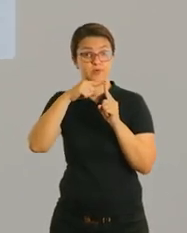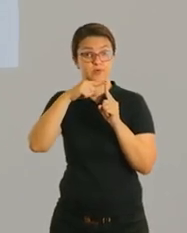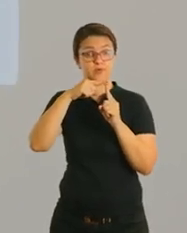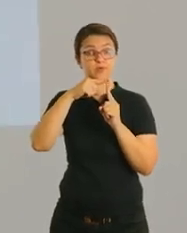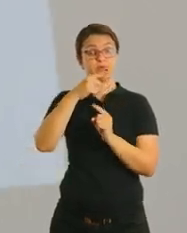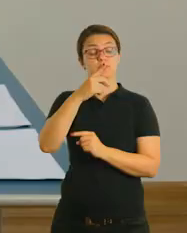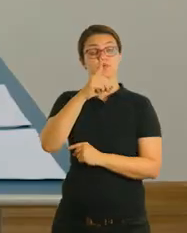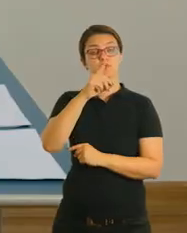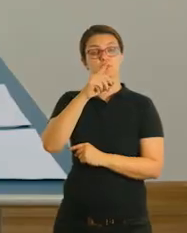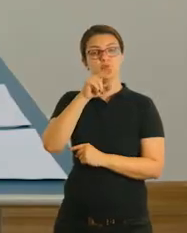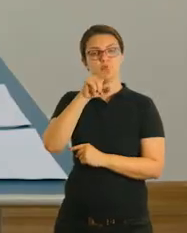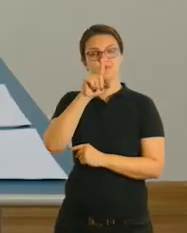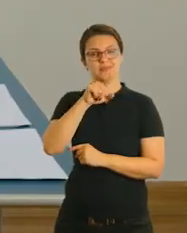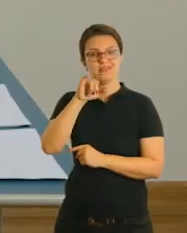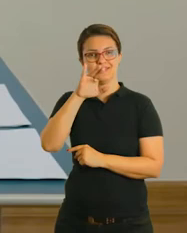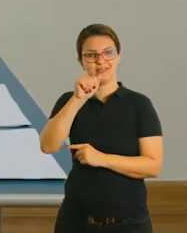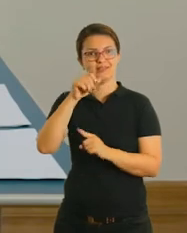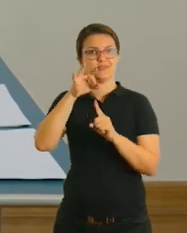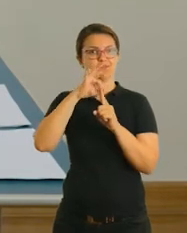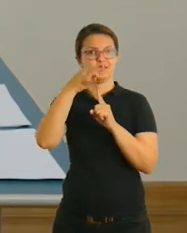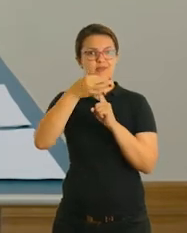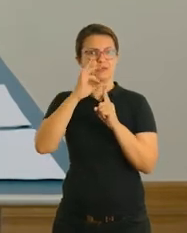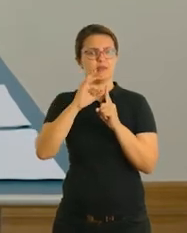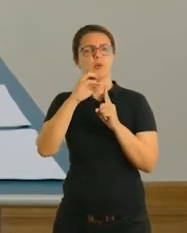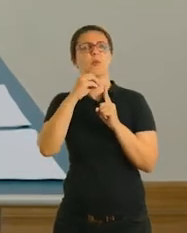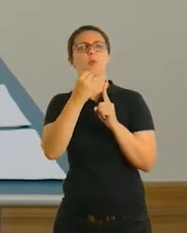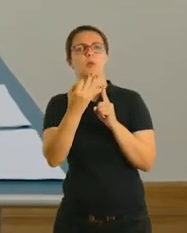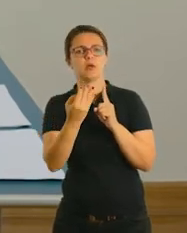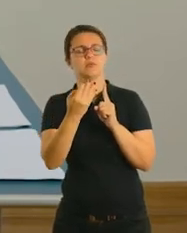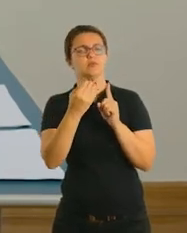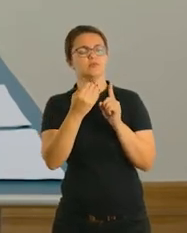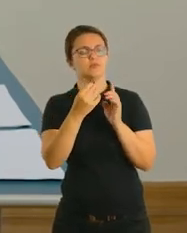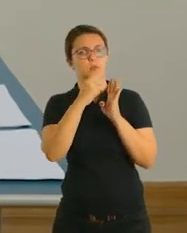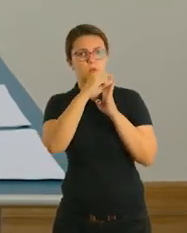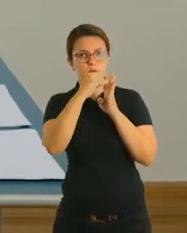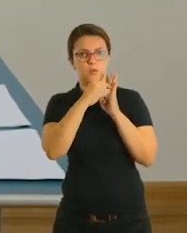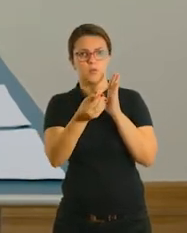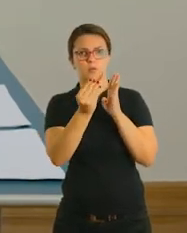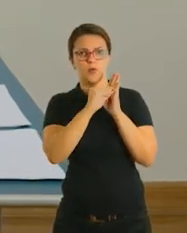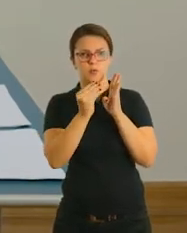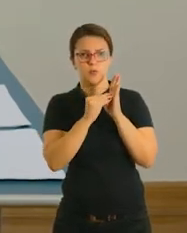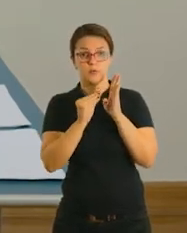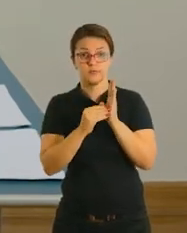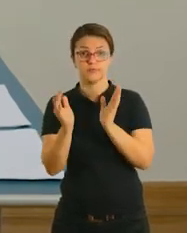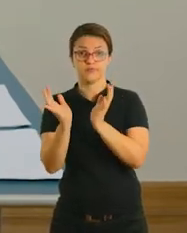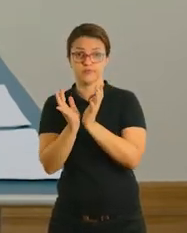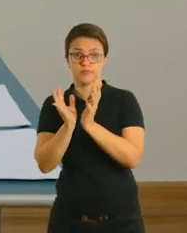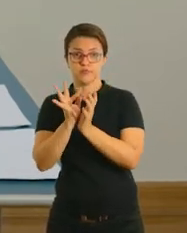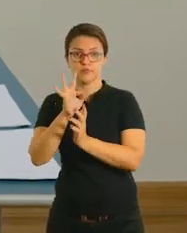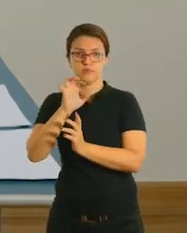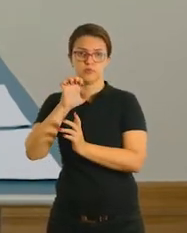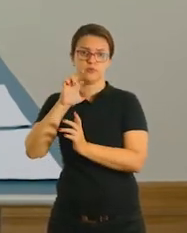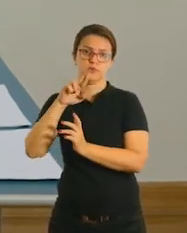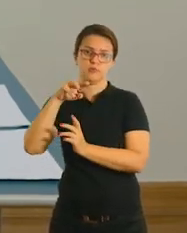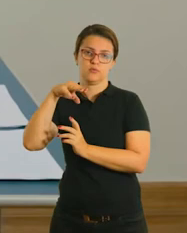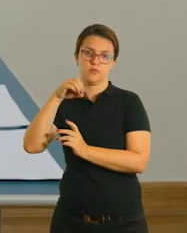no caderno. Já os alunos do termo 2, nós vamos trabalhar com as medidas.